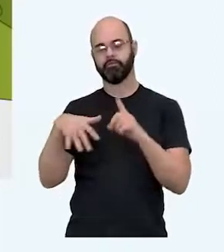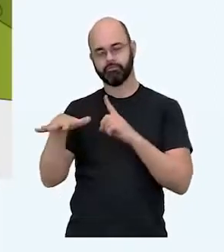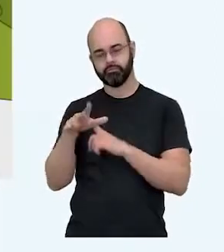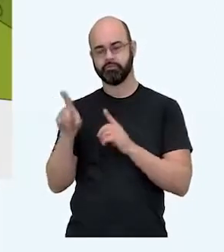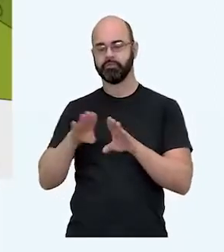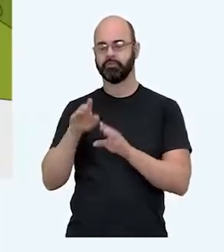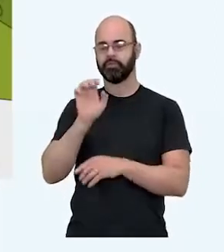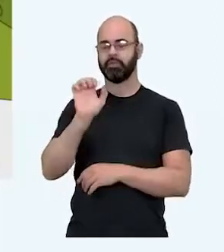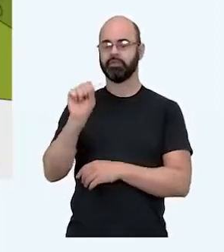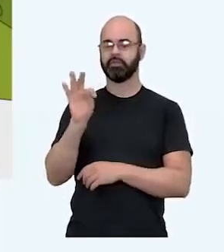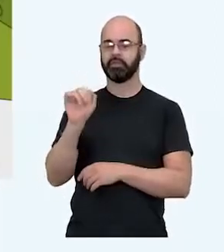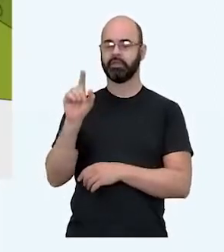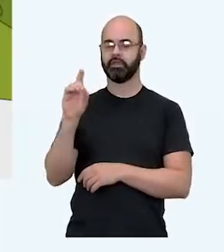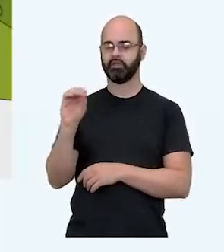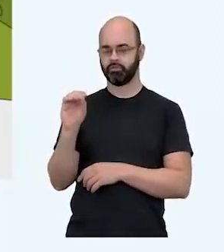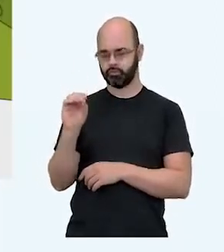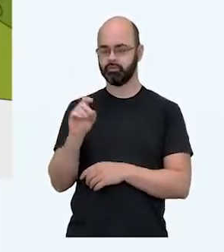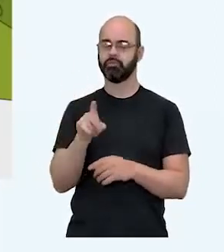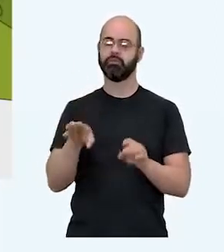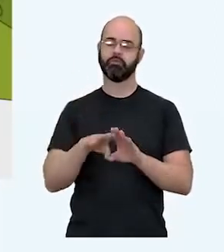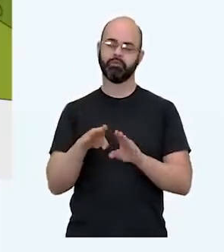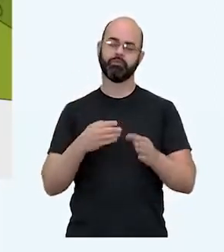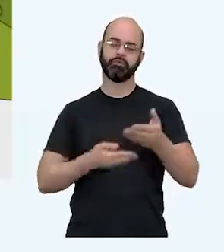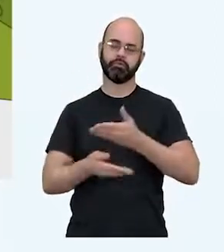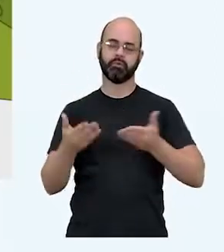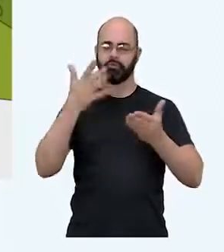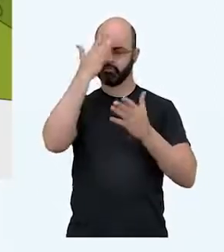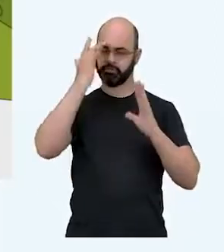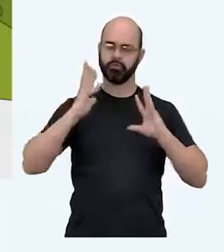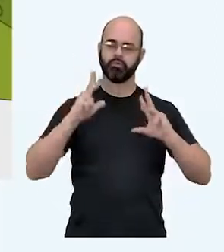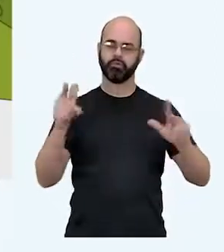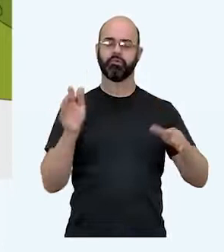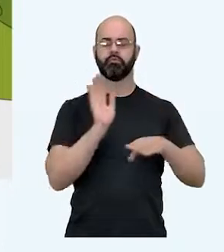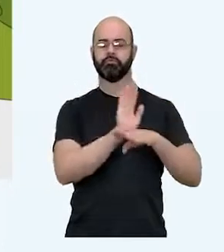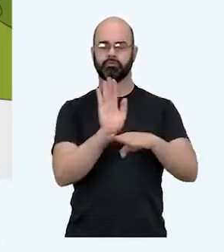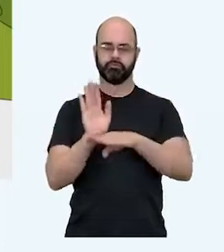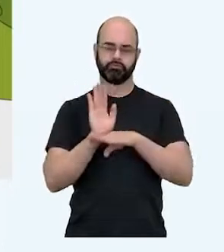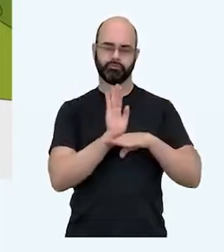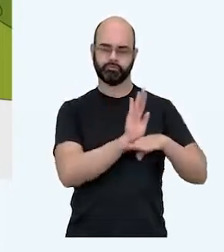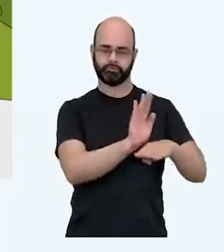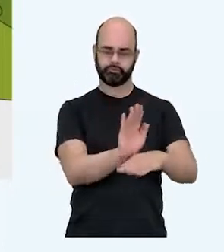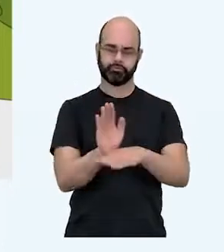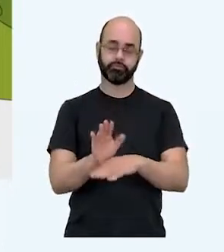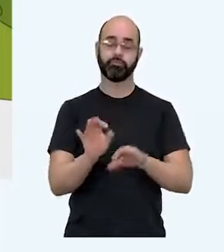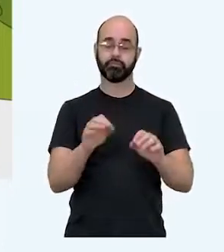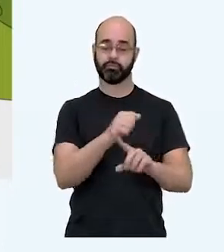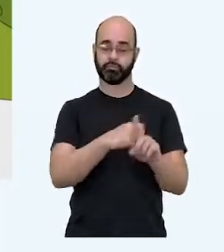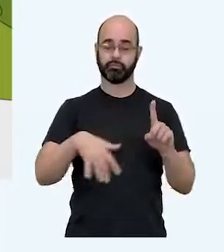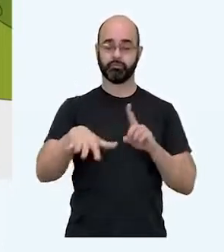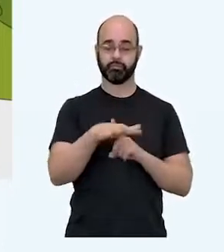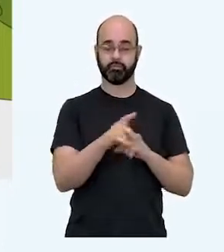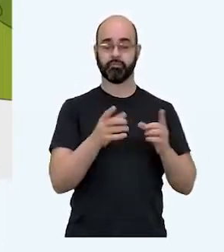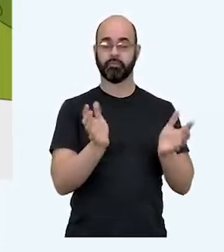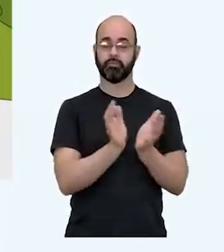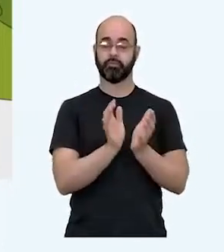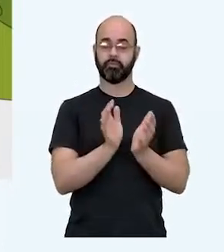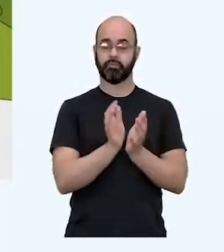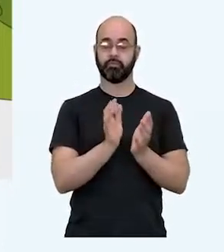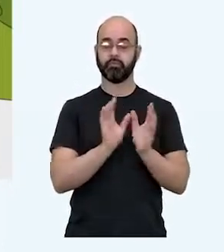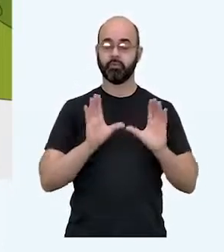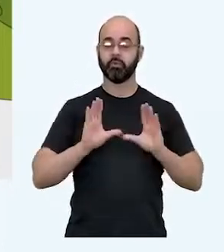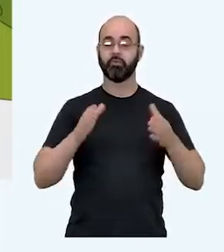Estado, além de contribuir para que todos possam cumprir os seus. Assim se constrói uma comunidade forte, uma